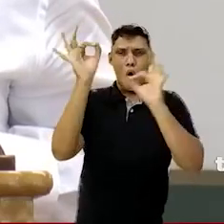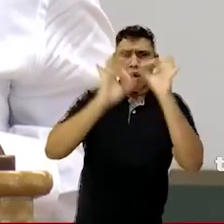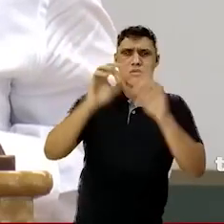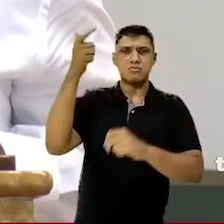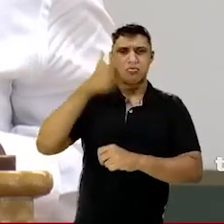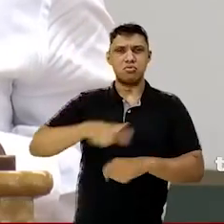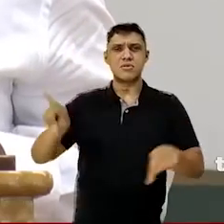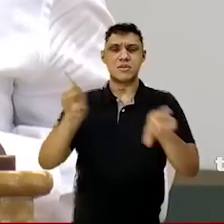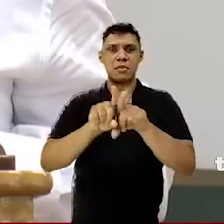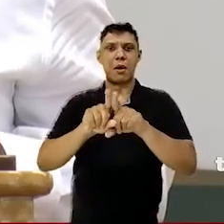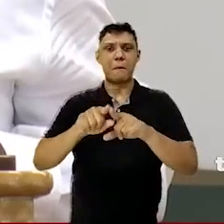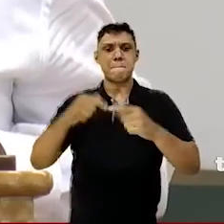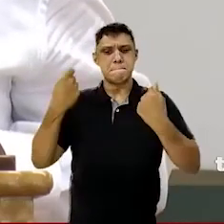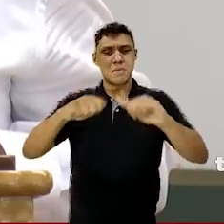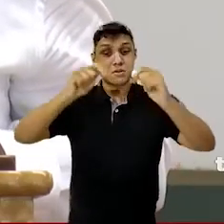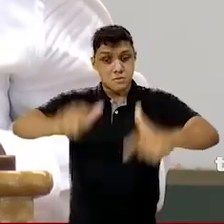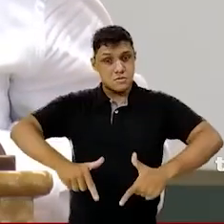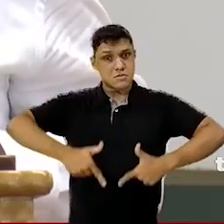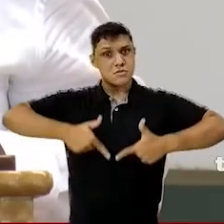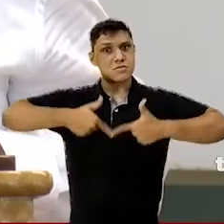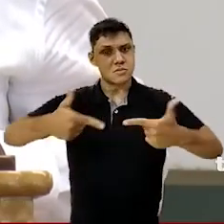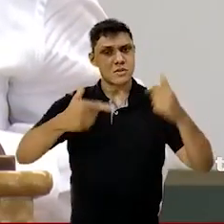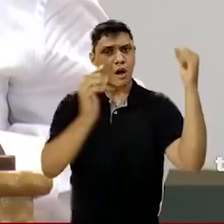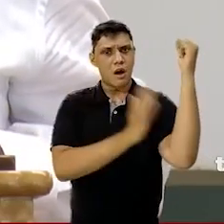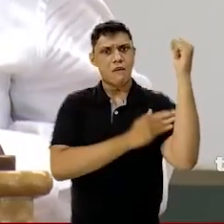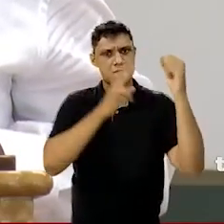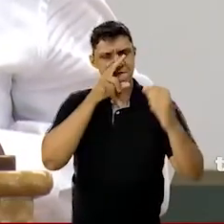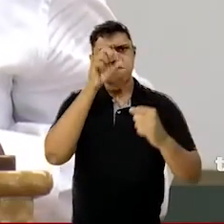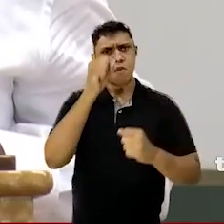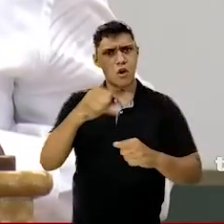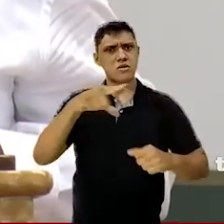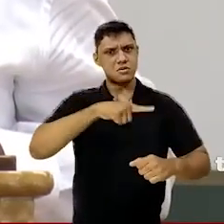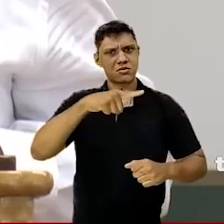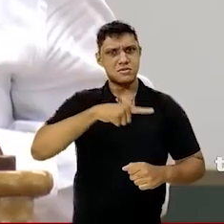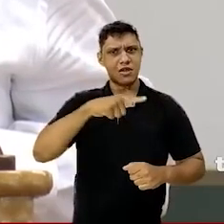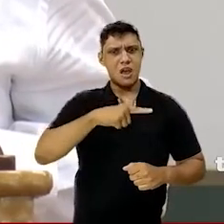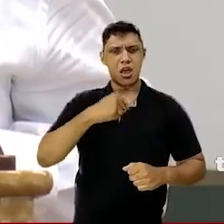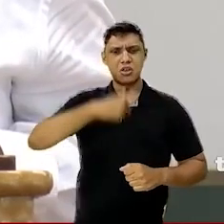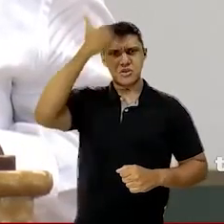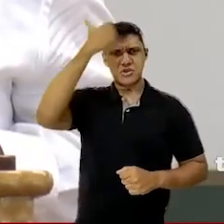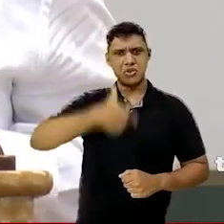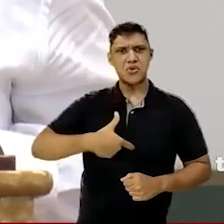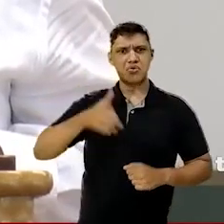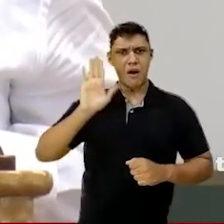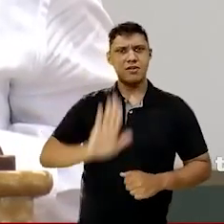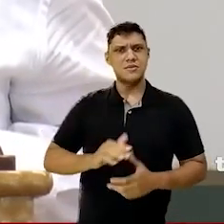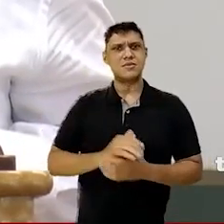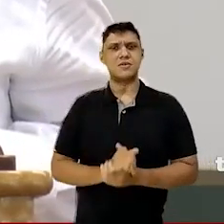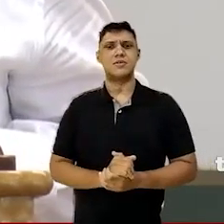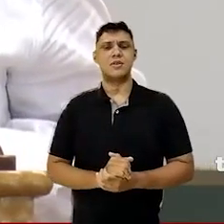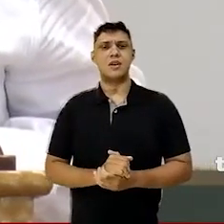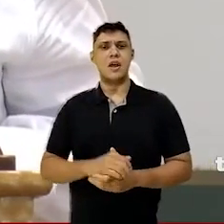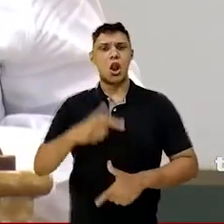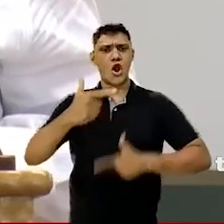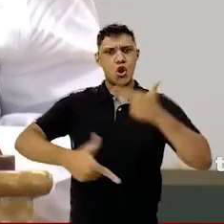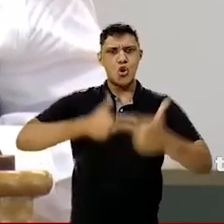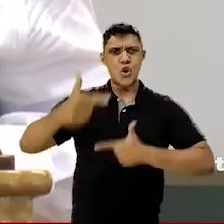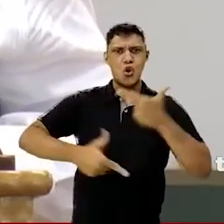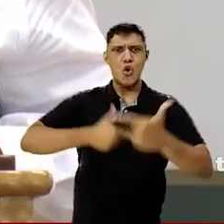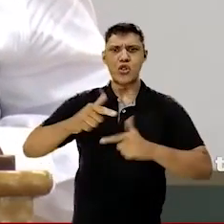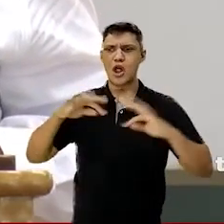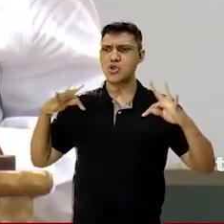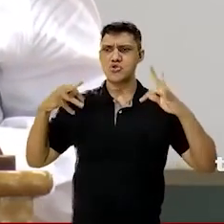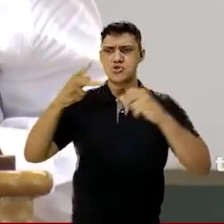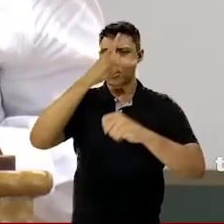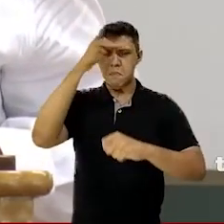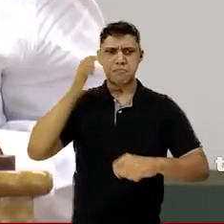atitude, precisa ter determinação para lutar pelo Caicó. E Arthur prefeito será desta maneira. lutando por geração de emprego